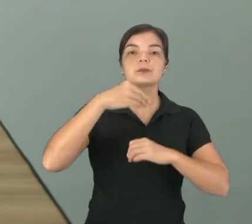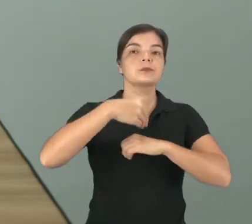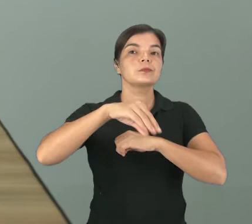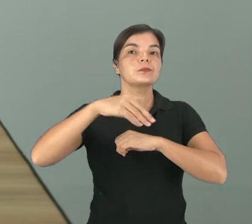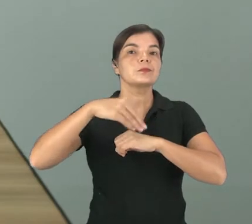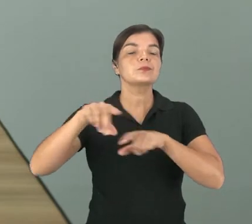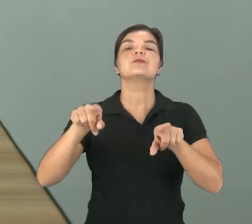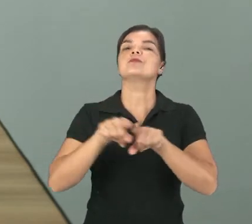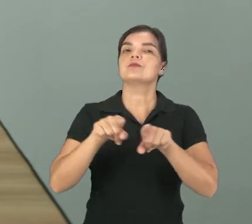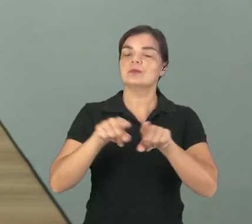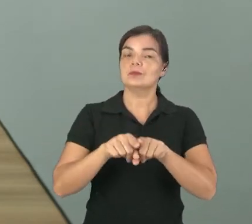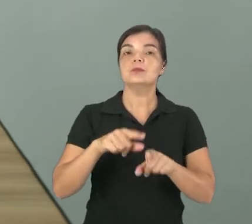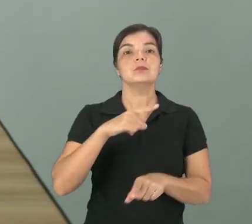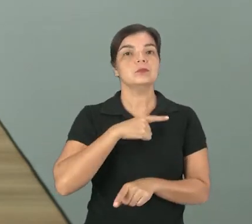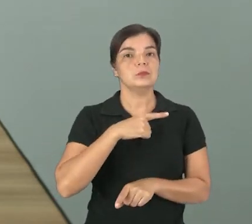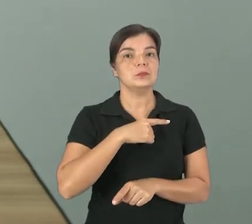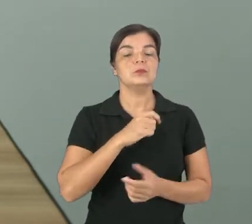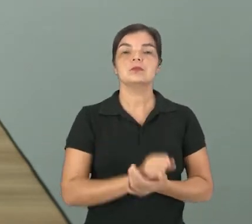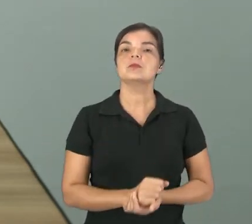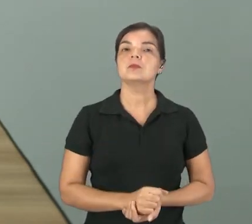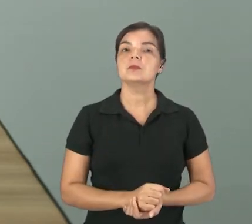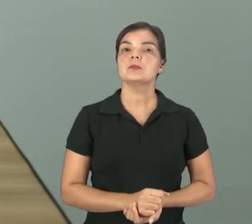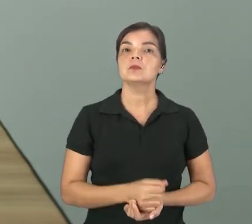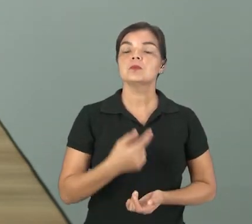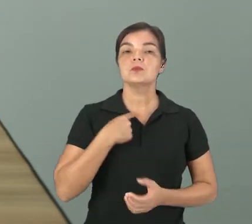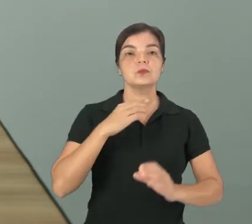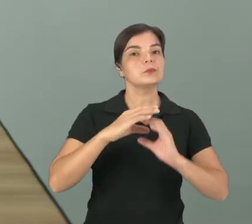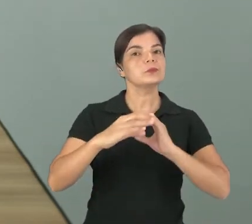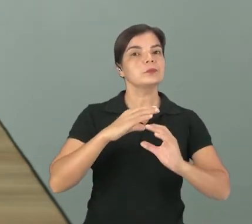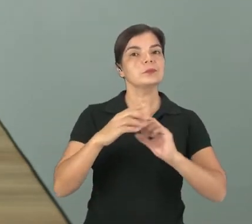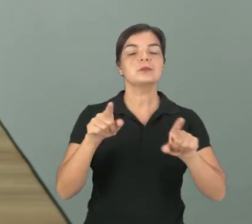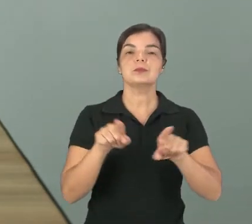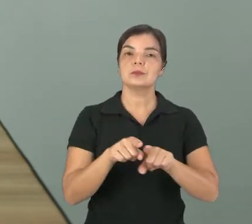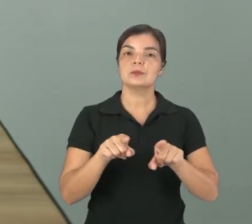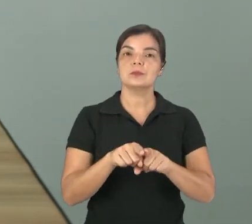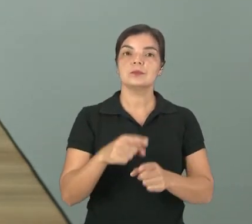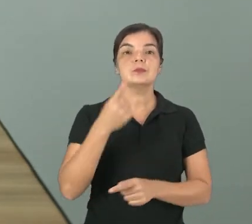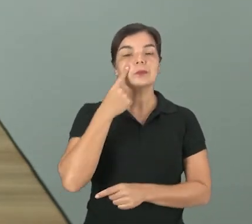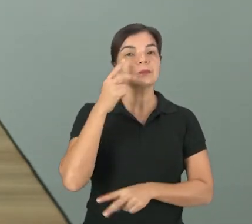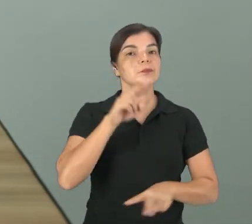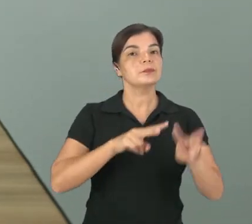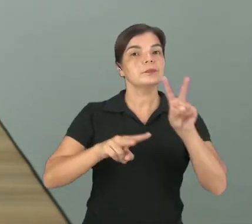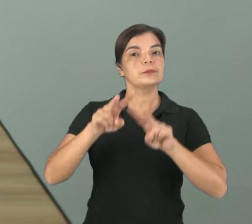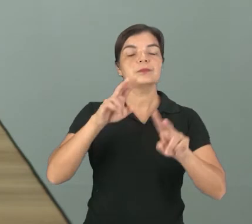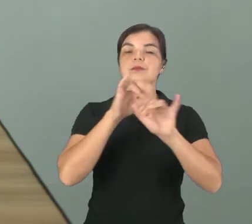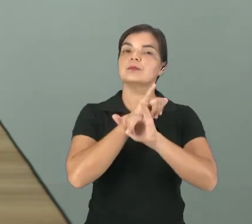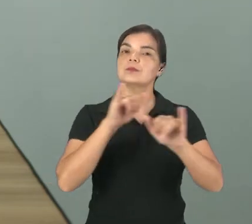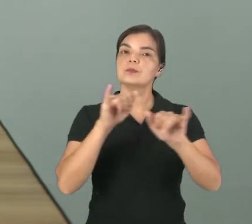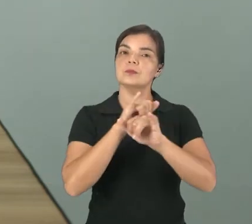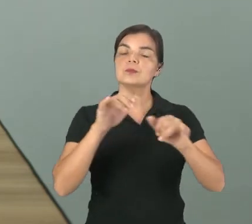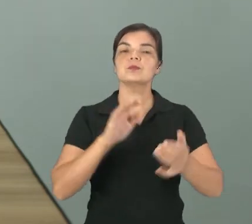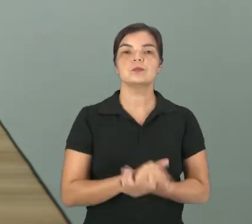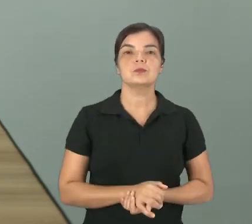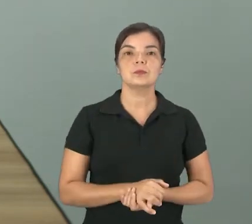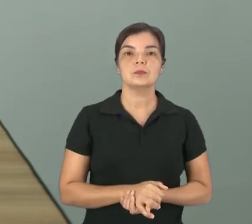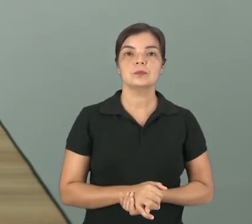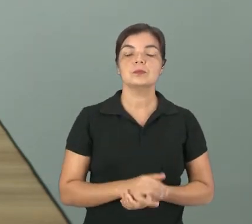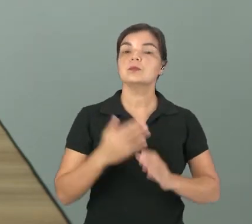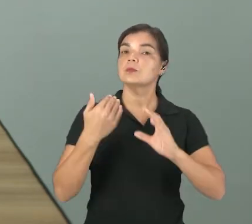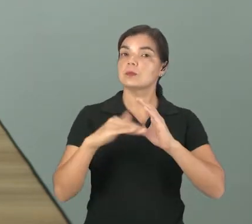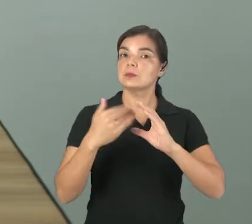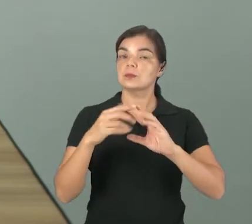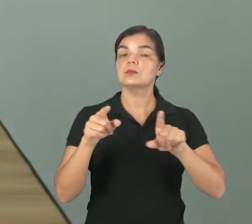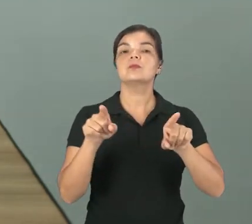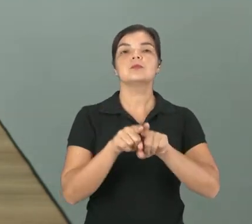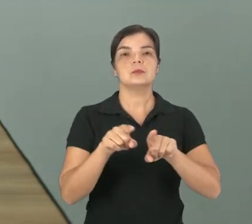mensagens. É necessário que haja uma mensagem para que haja uma comunicação em quem está visualizando a propaganda. E quando falamos de